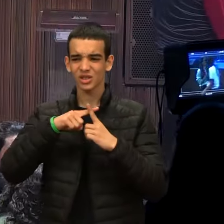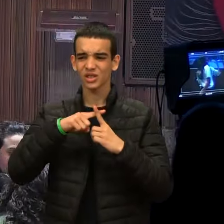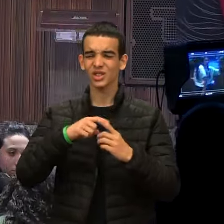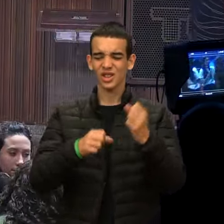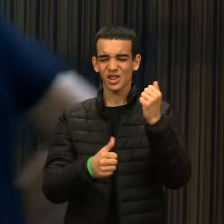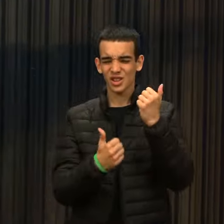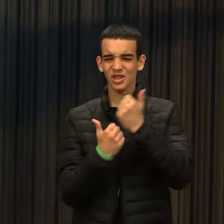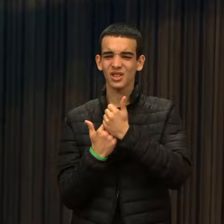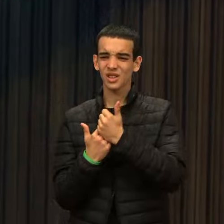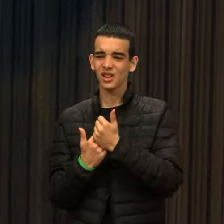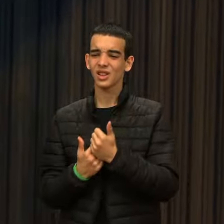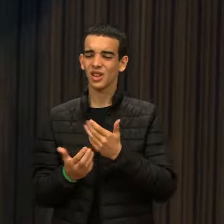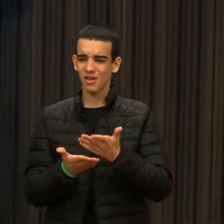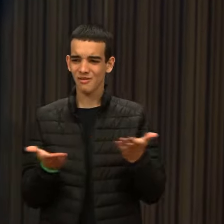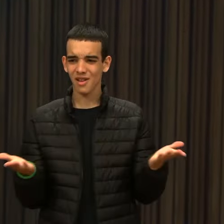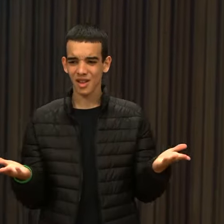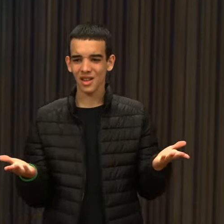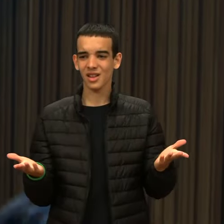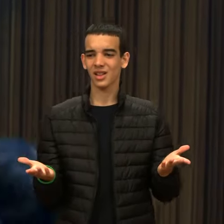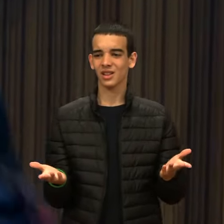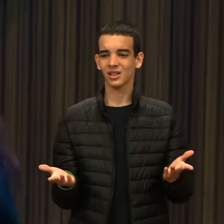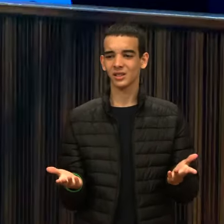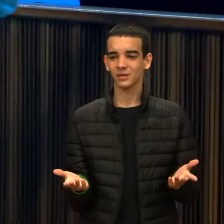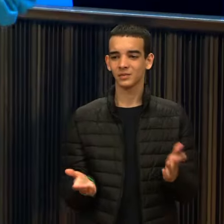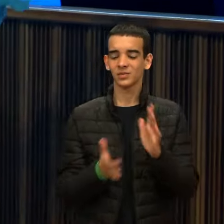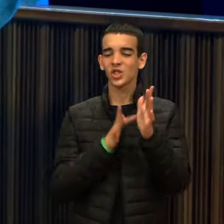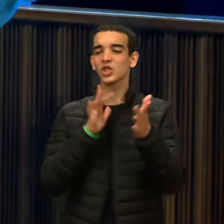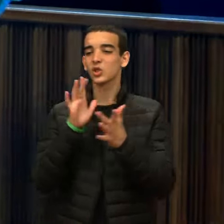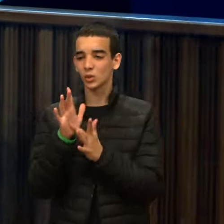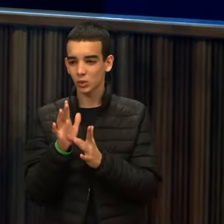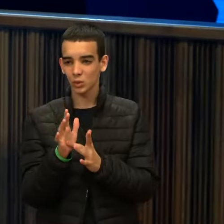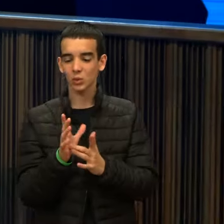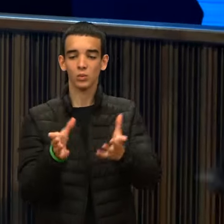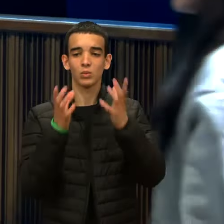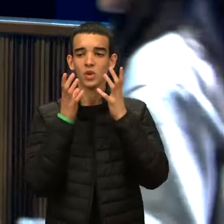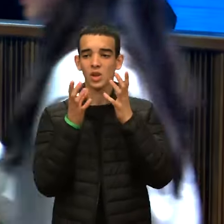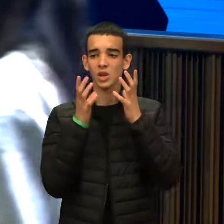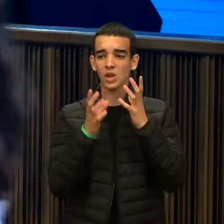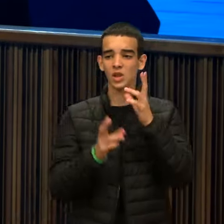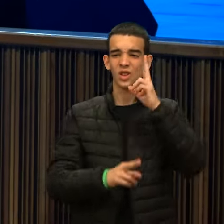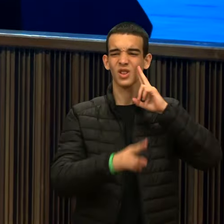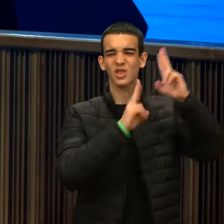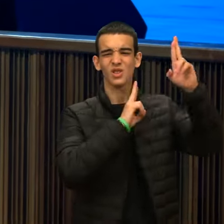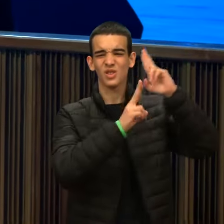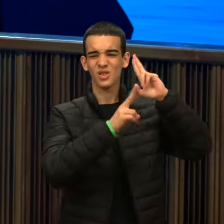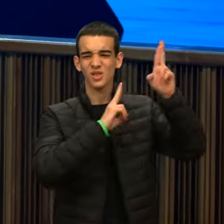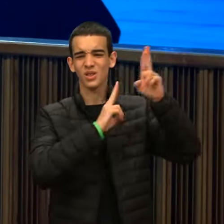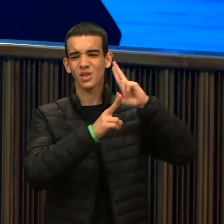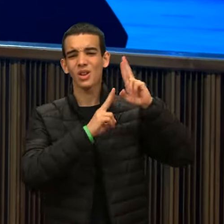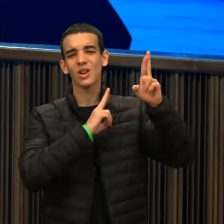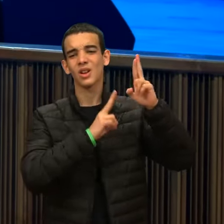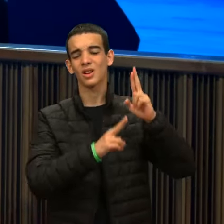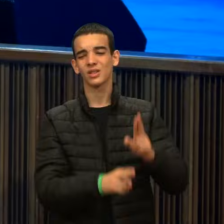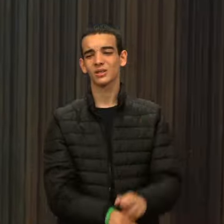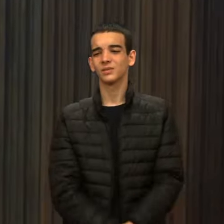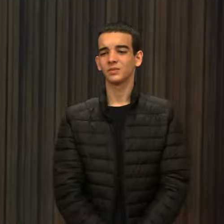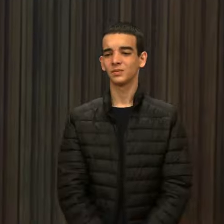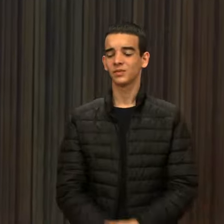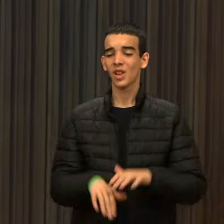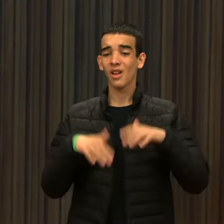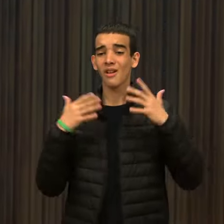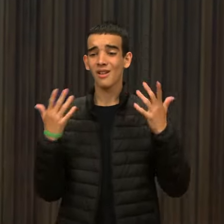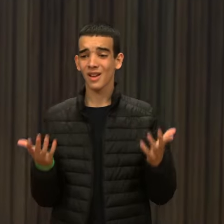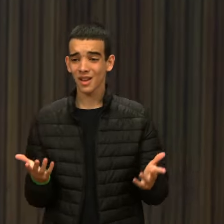ter um relacionamento. Então hoje eu quero convidar você que entendeu isso pela primeira vez a levantar sua mão no seu